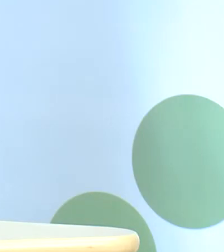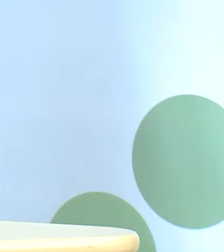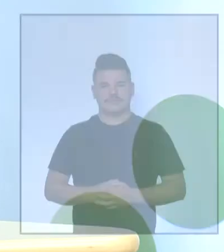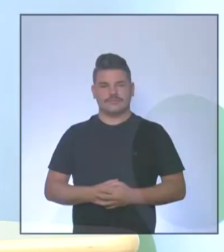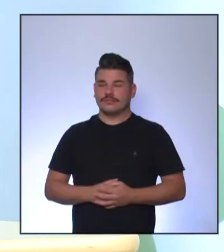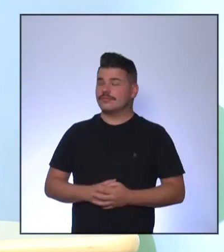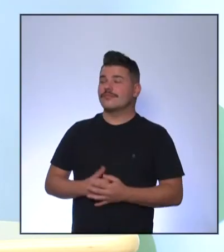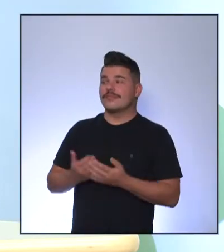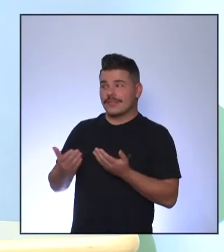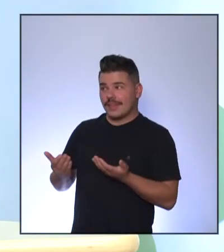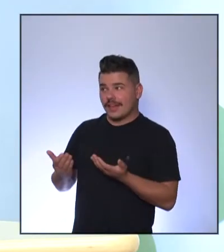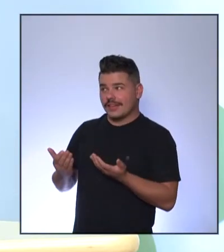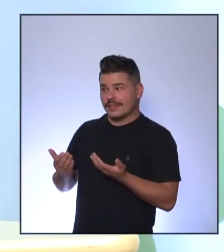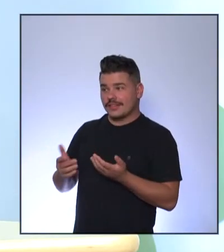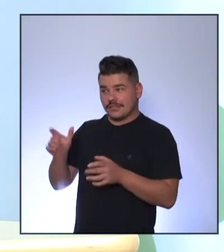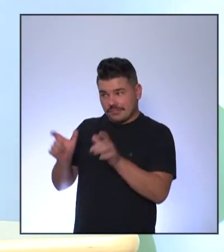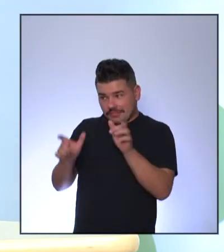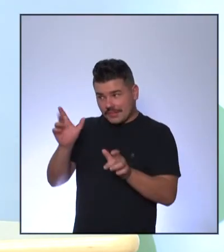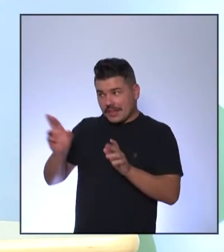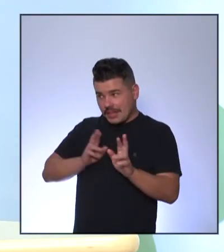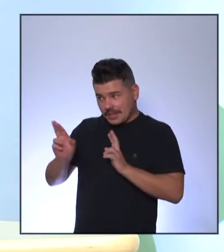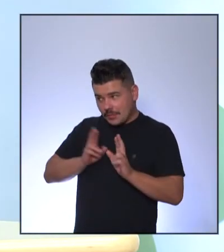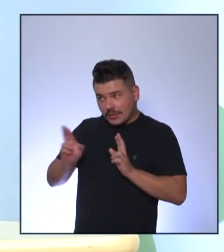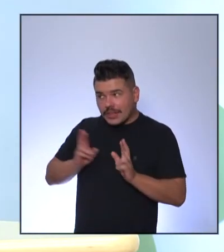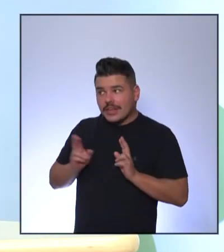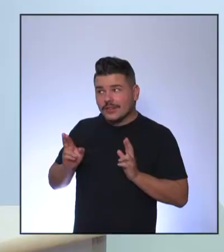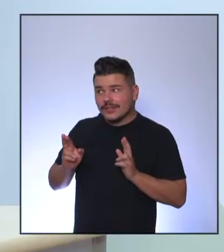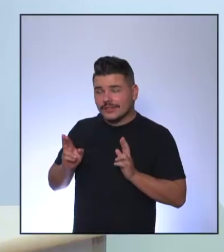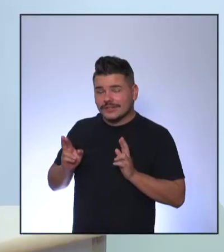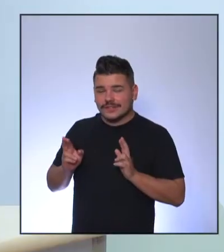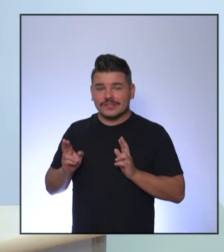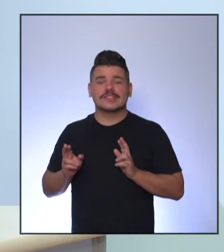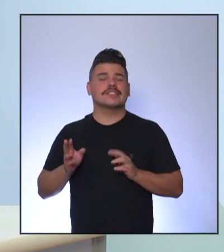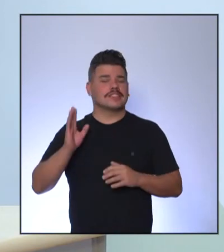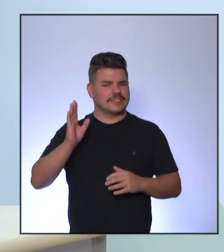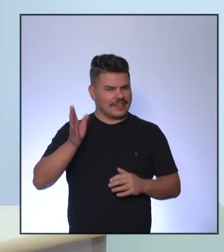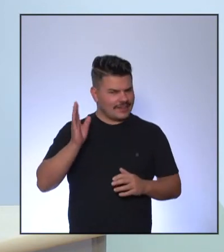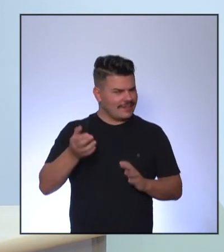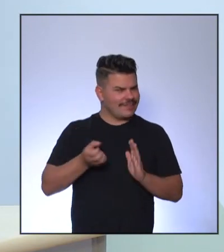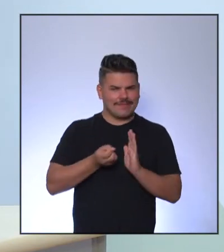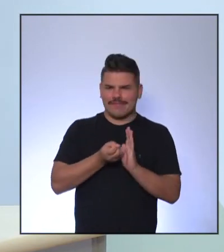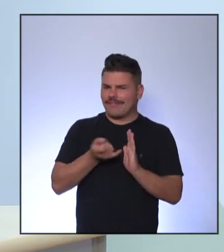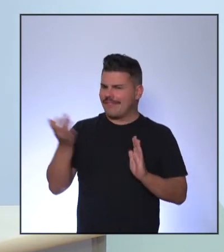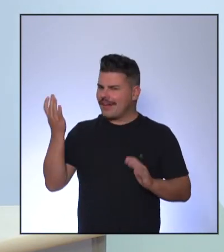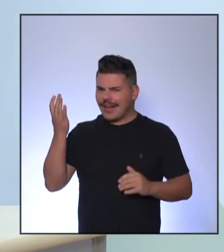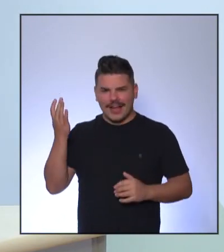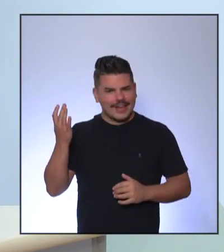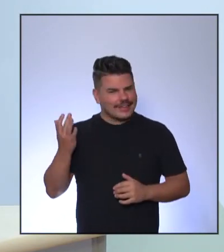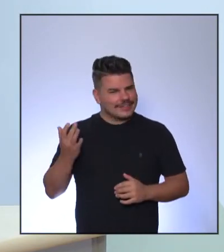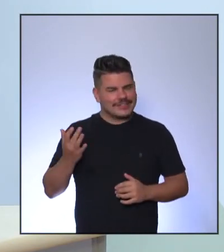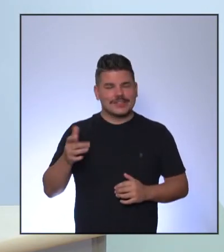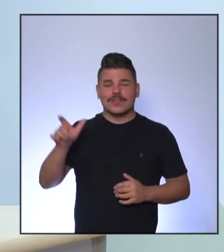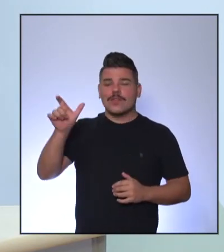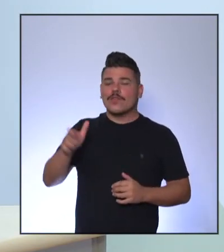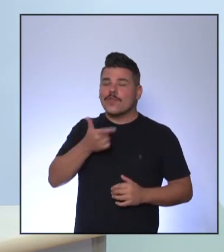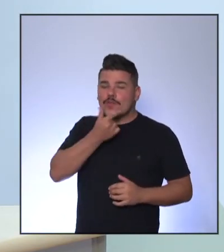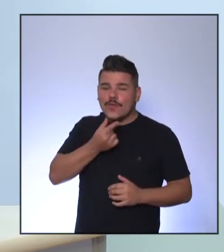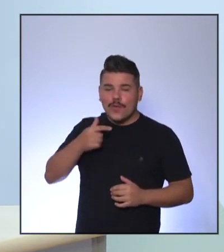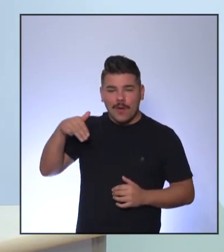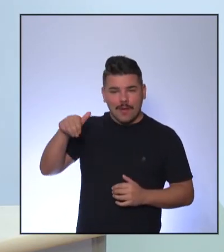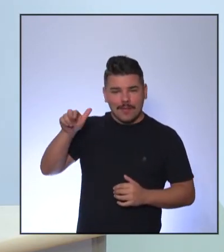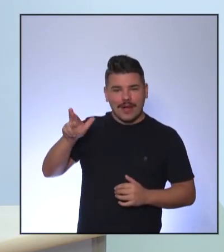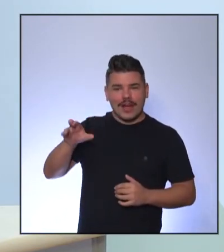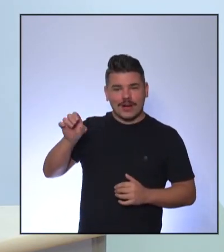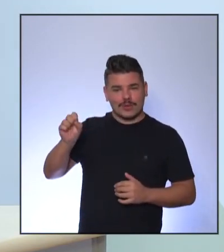E aí, Denise, alguém citou algum exemplo de catalisador? Ai, citaram vários aqui. O Marcos colocou o sal.